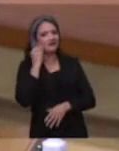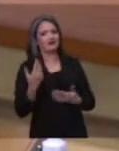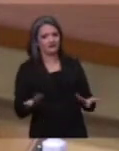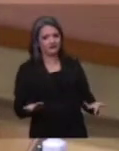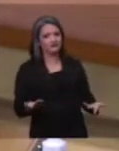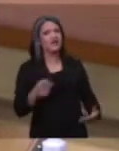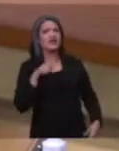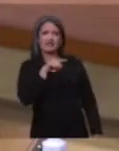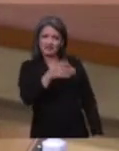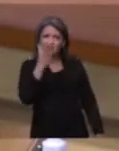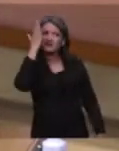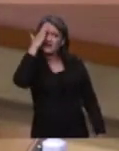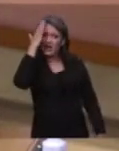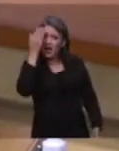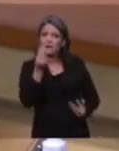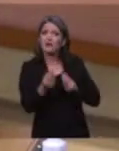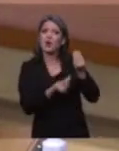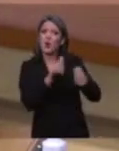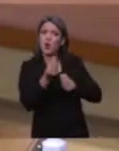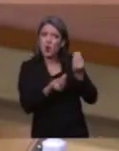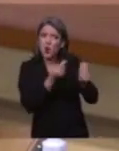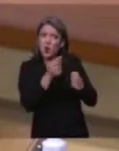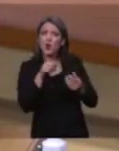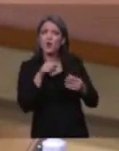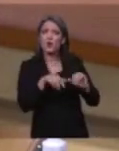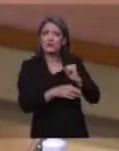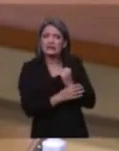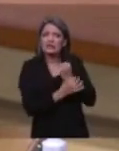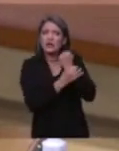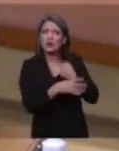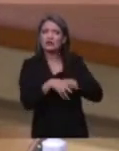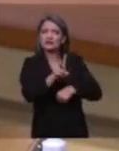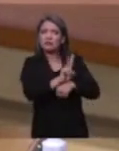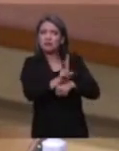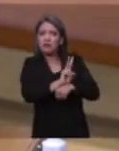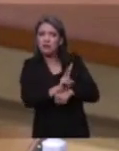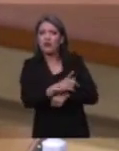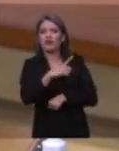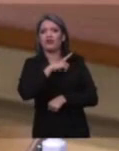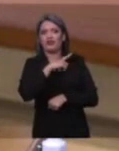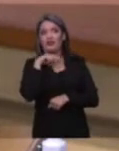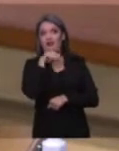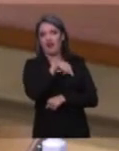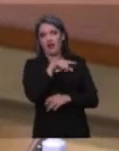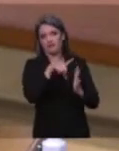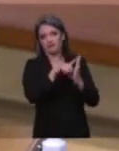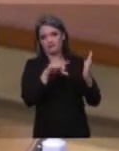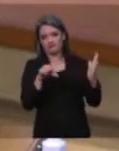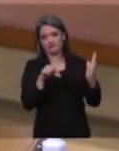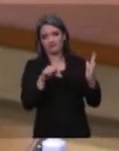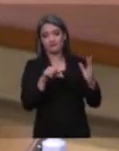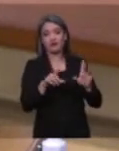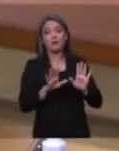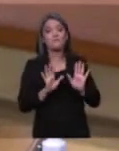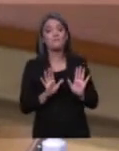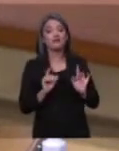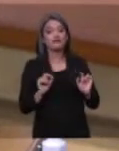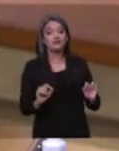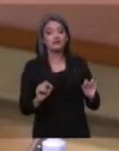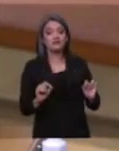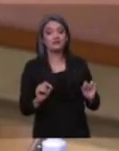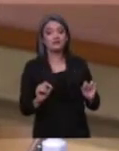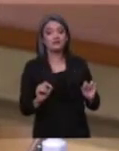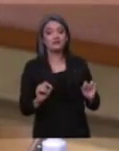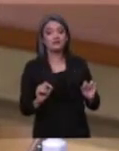Vossa Excelência sabe o rigor de vigilância e cuidado que deve haver lá. O fato é o